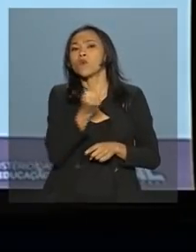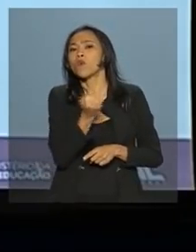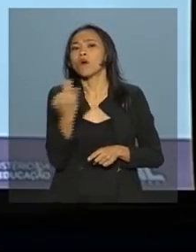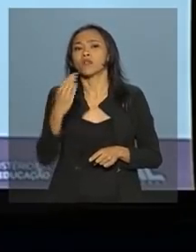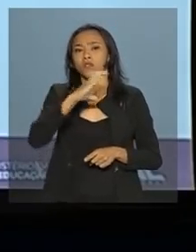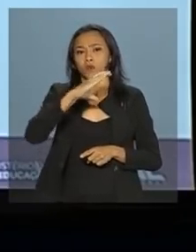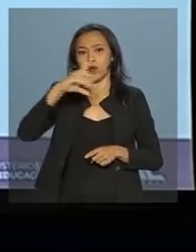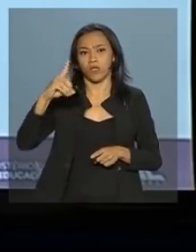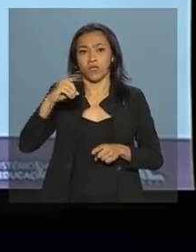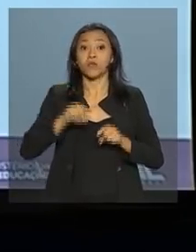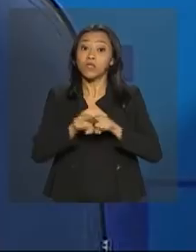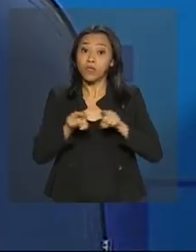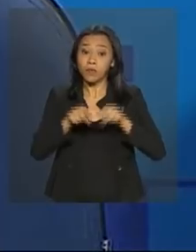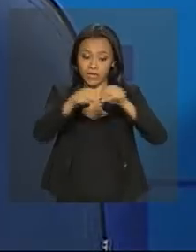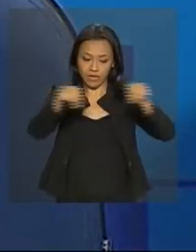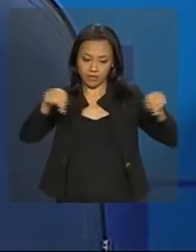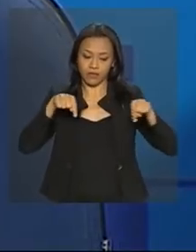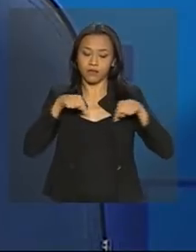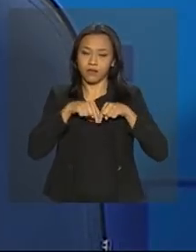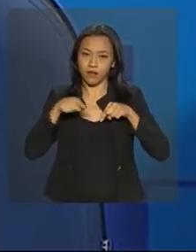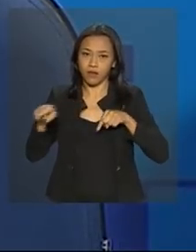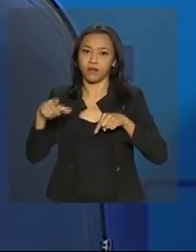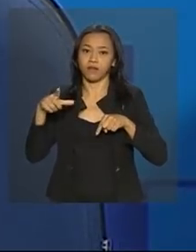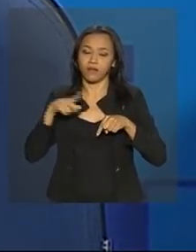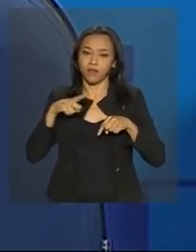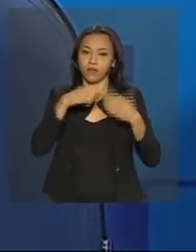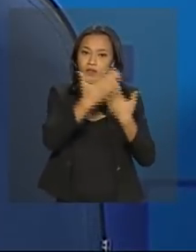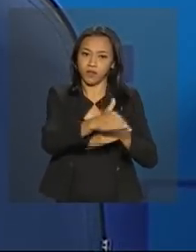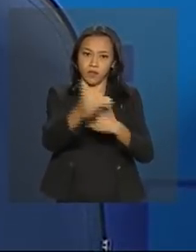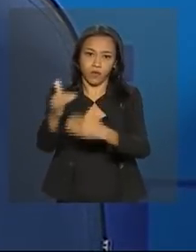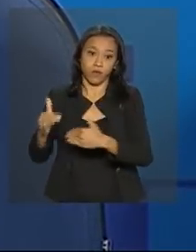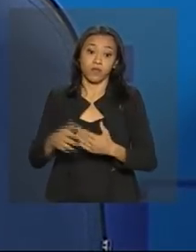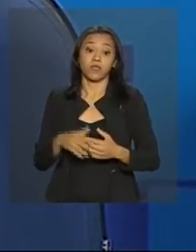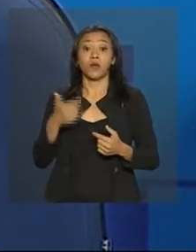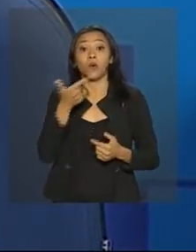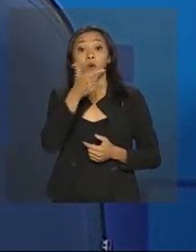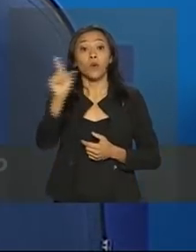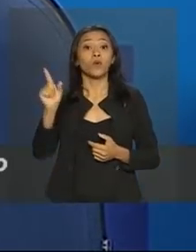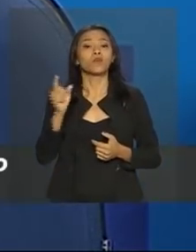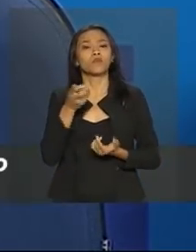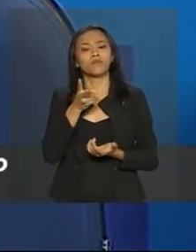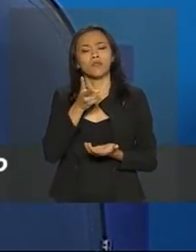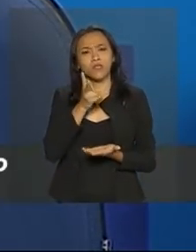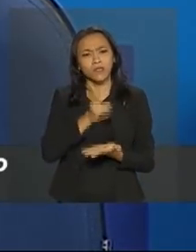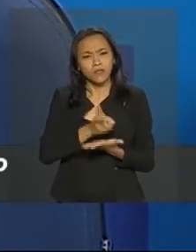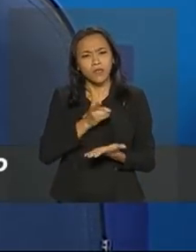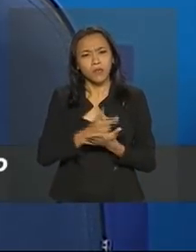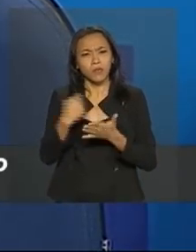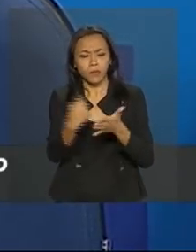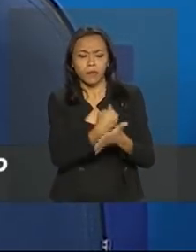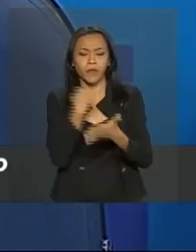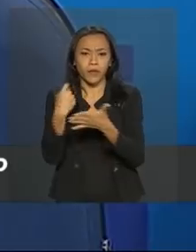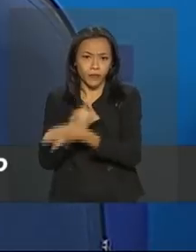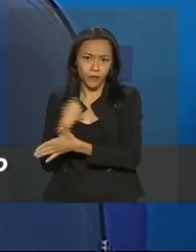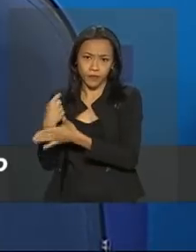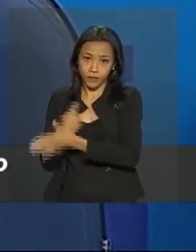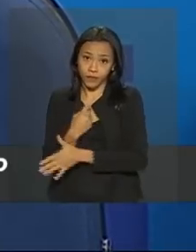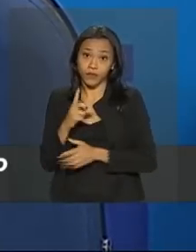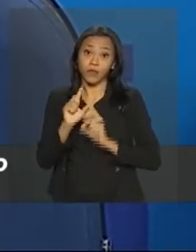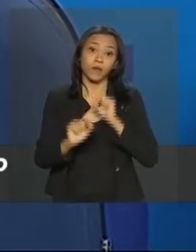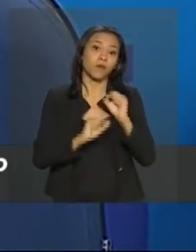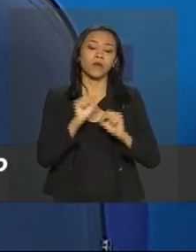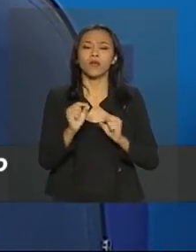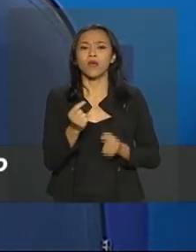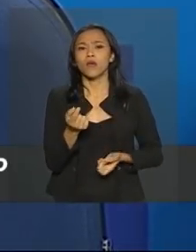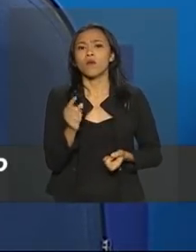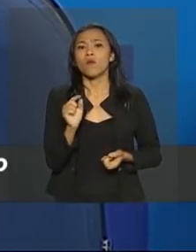cansar los com isso agora estará à disposição a outra questão que sempre nos indagam é acerca do custo unitário